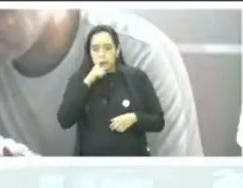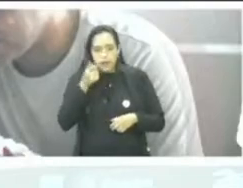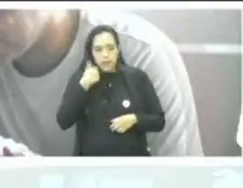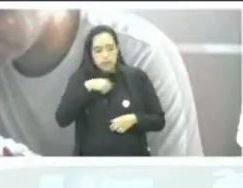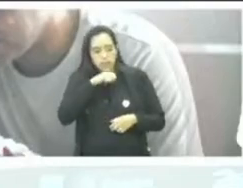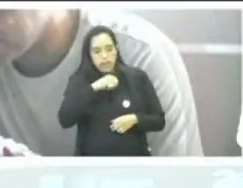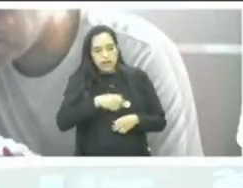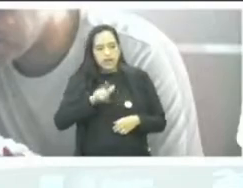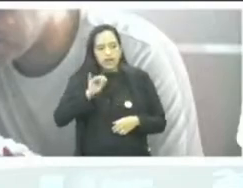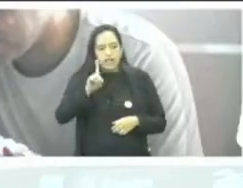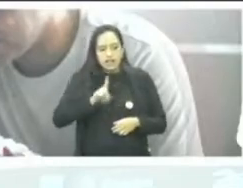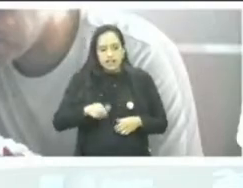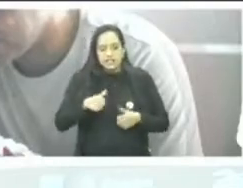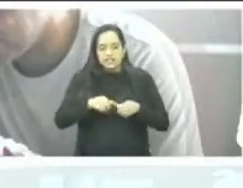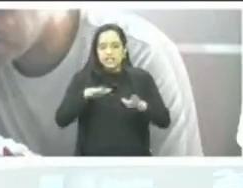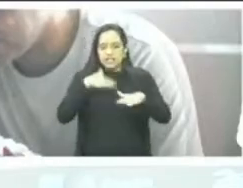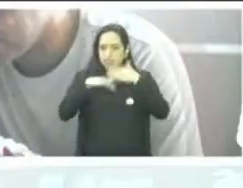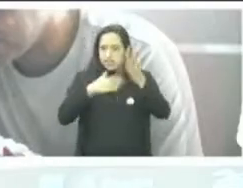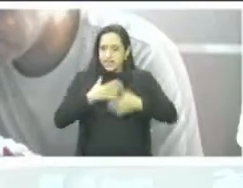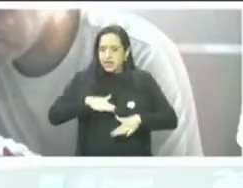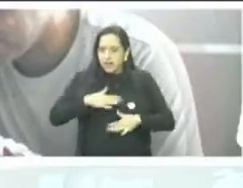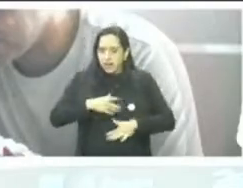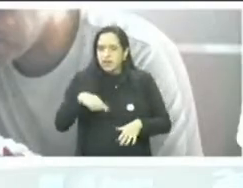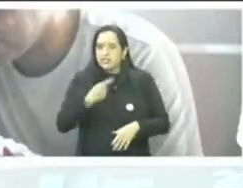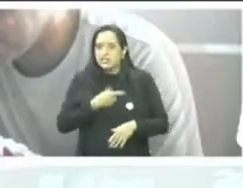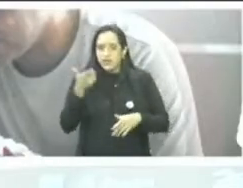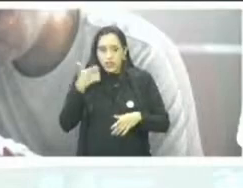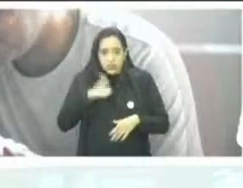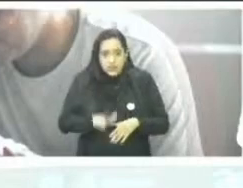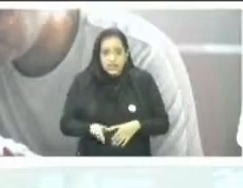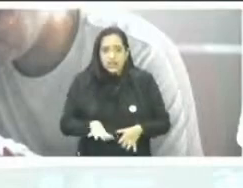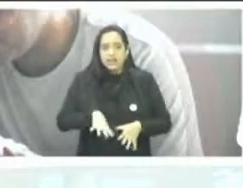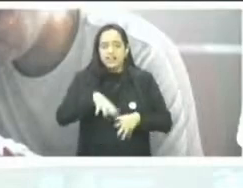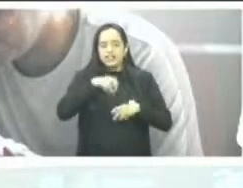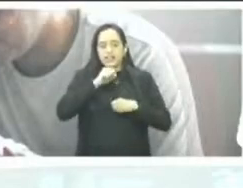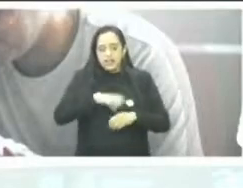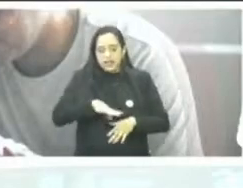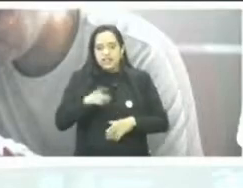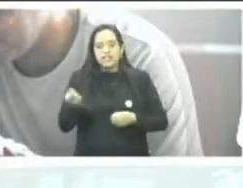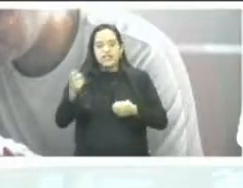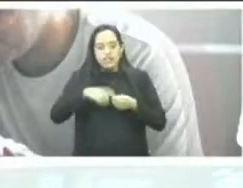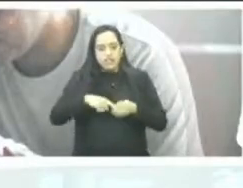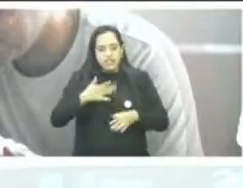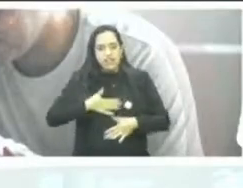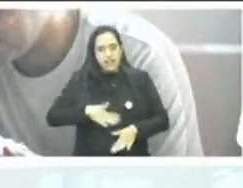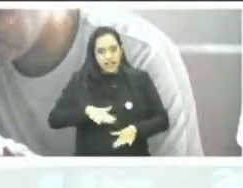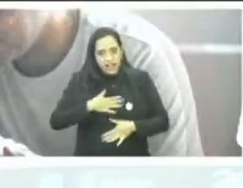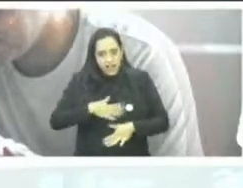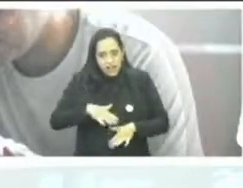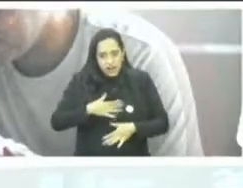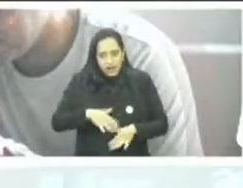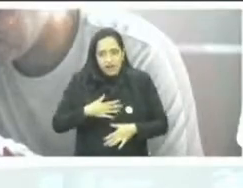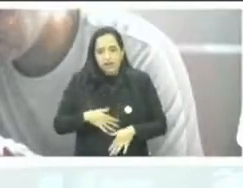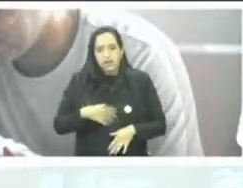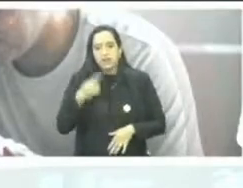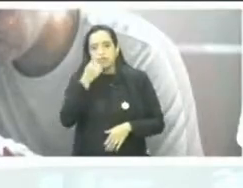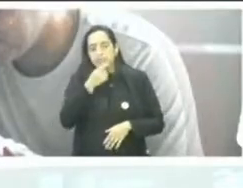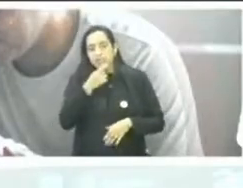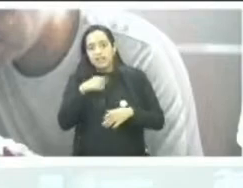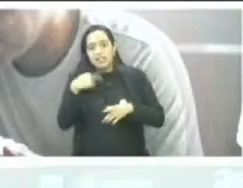está desenvolvendo, calma que a gente vai atrás dessa alta, respira. E aí, no outro dia, ela voltava, calma, respira, uma hora você vai